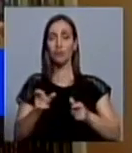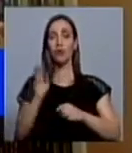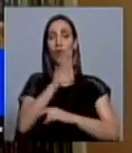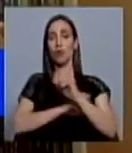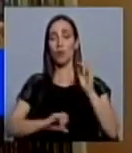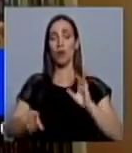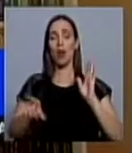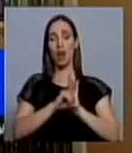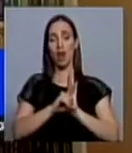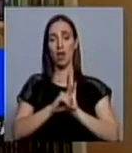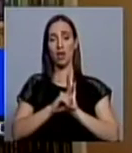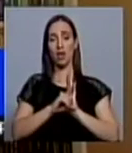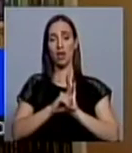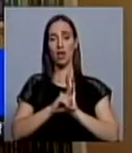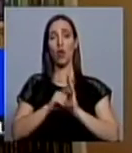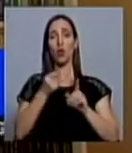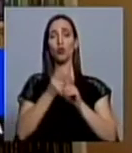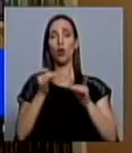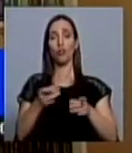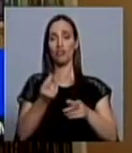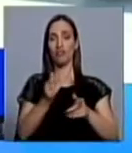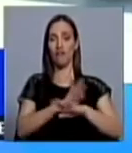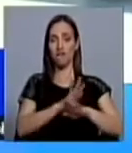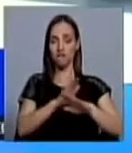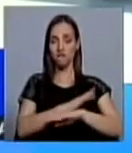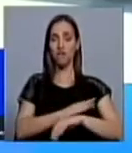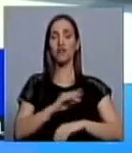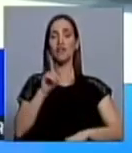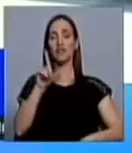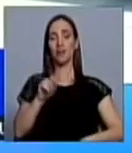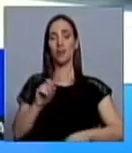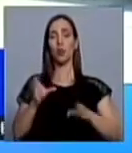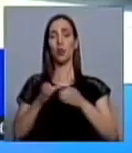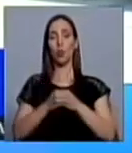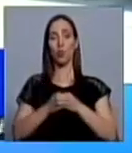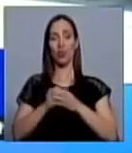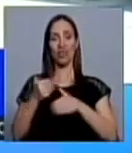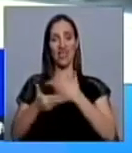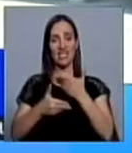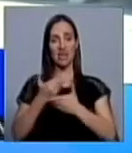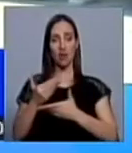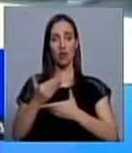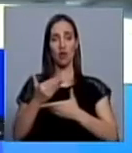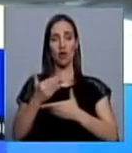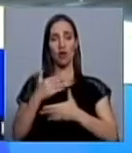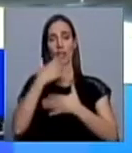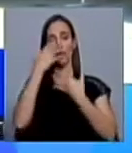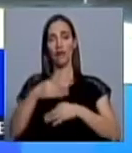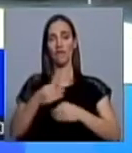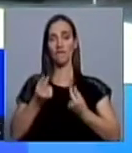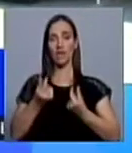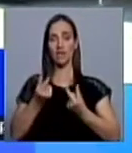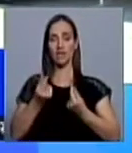diretivas de combate ao branqueamento de capitais, como o Grupo de Ação de Integridade Financeira, o